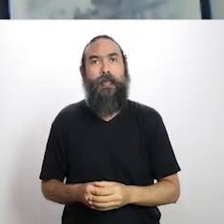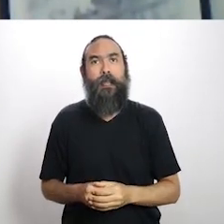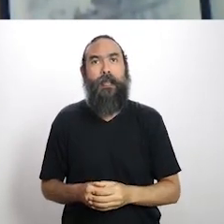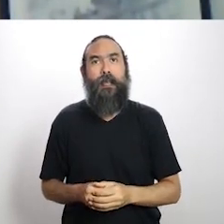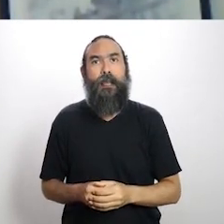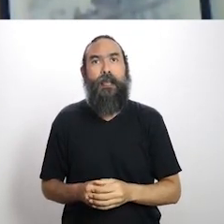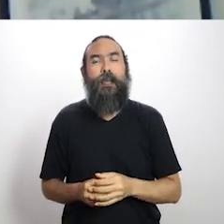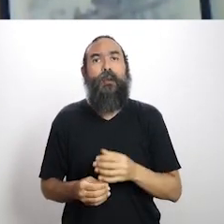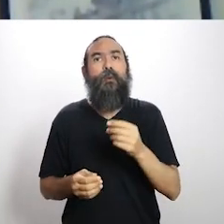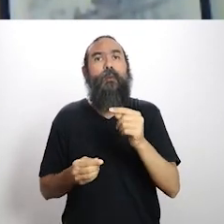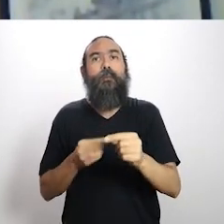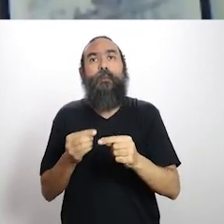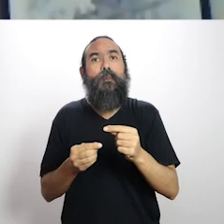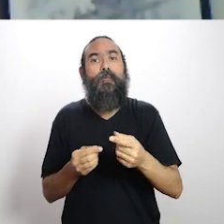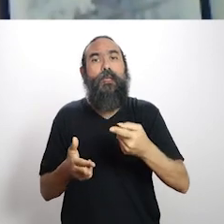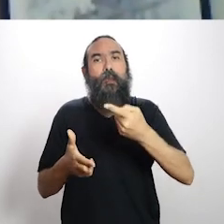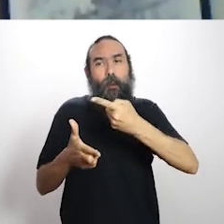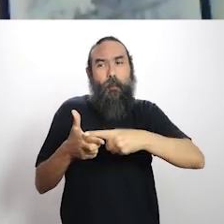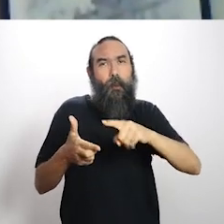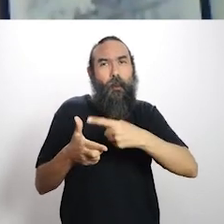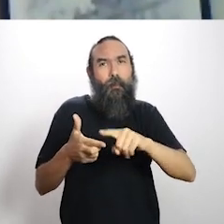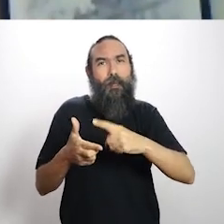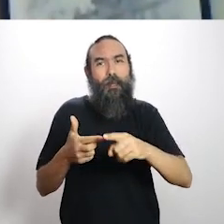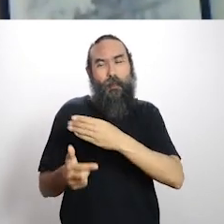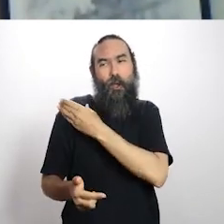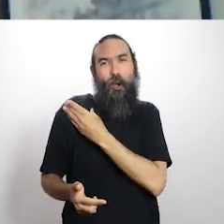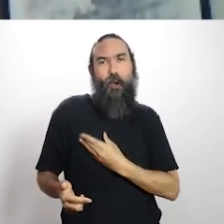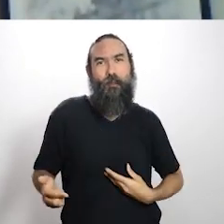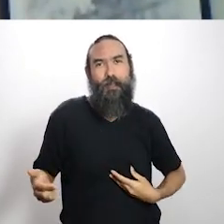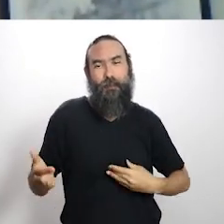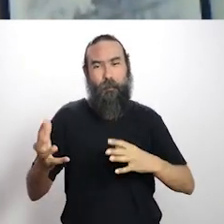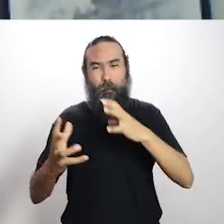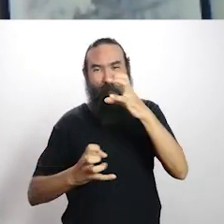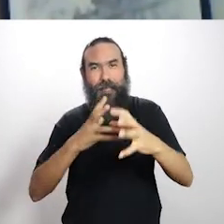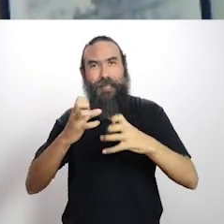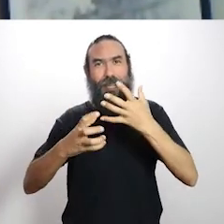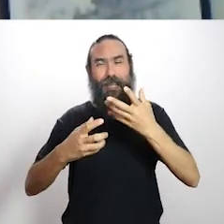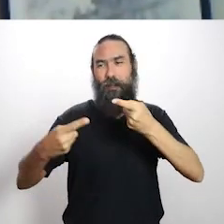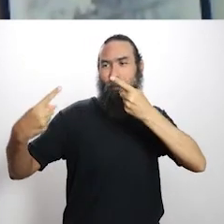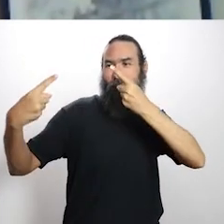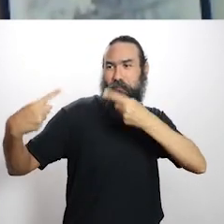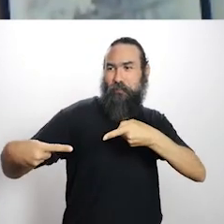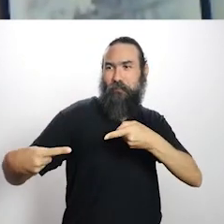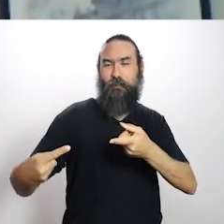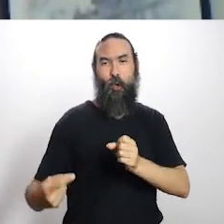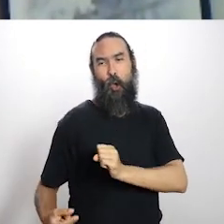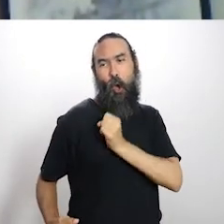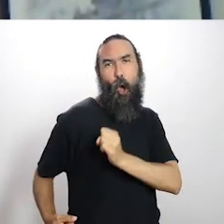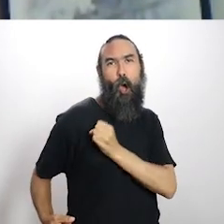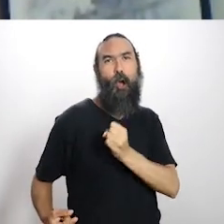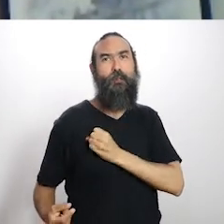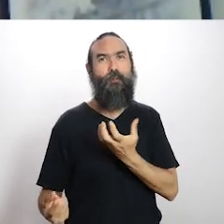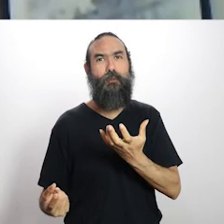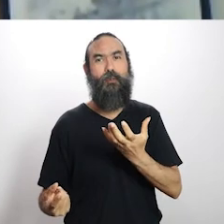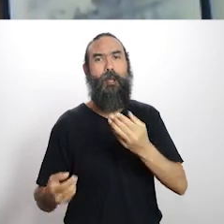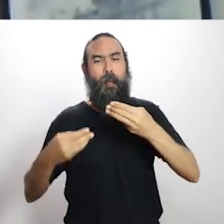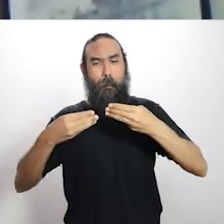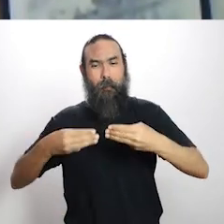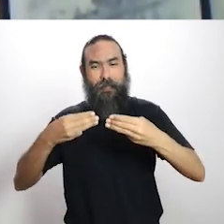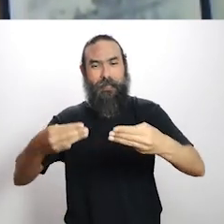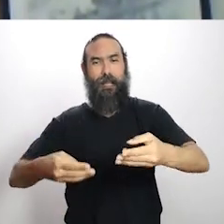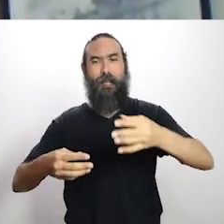desnecessário até aqui listar tudo que se fez de desconstrução ele se deu muito por essa